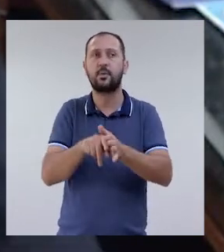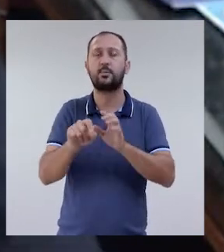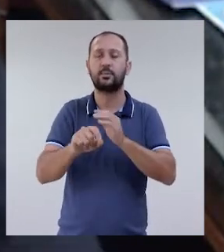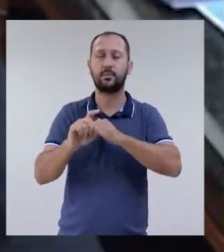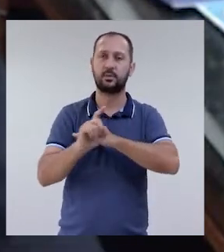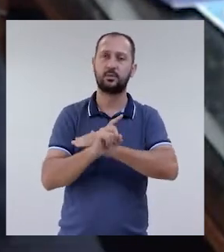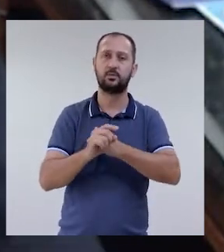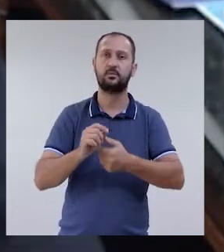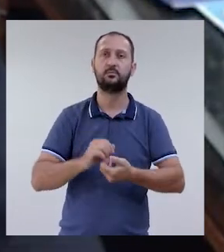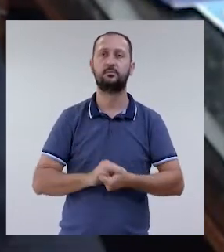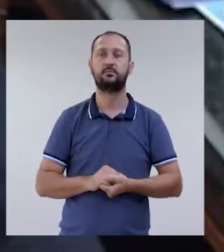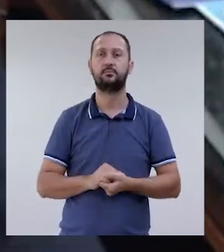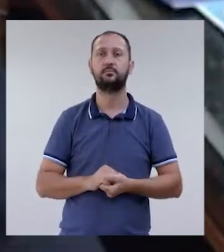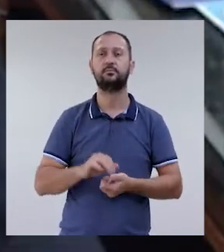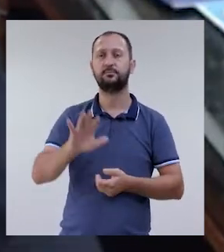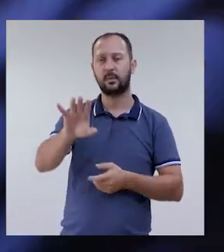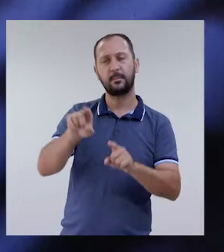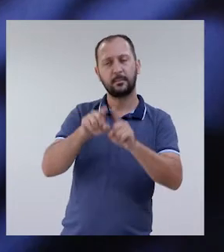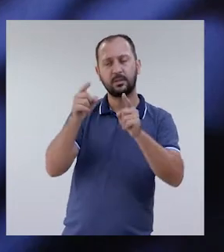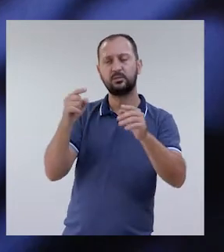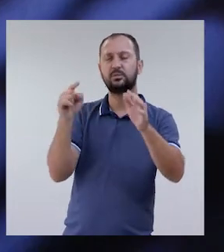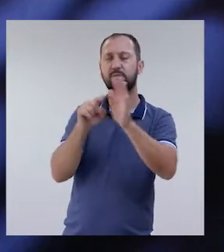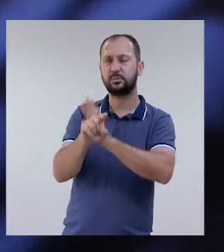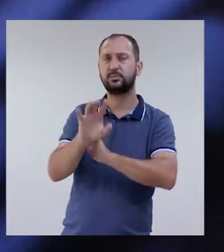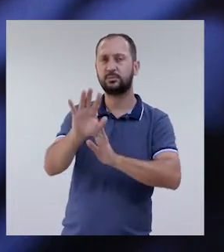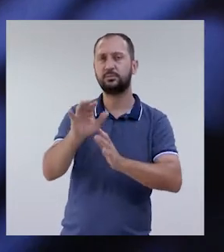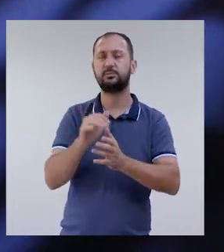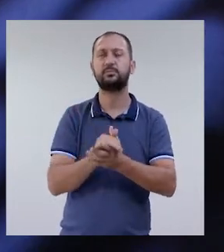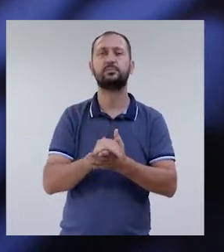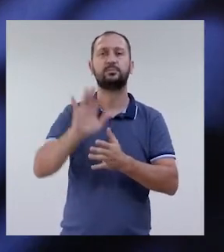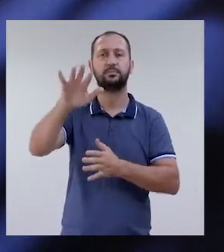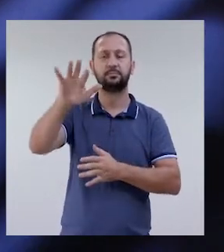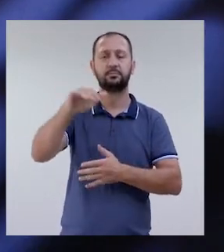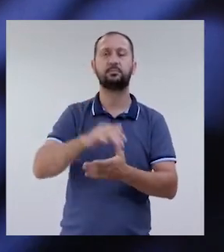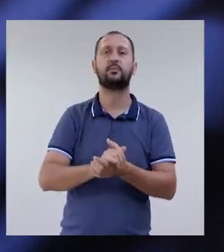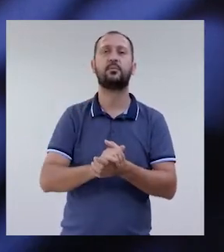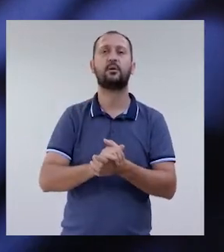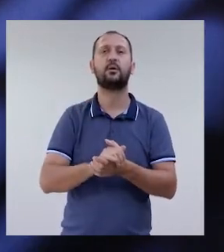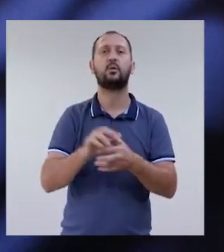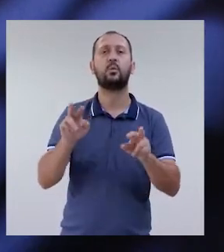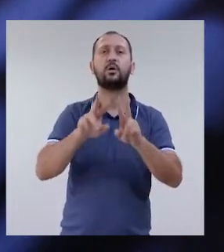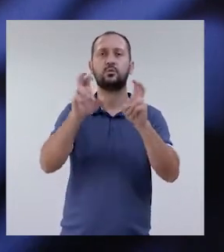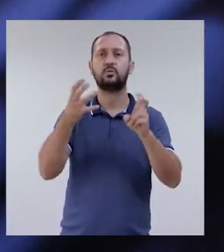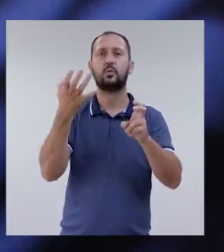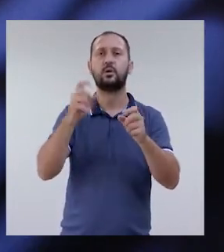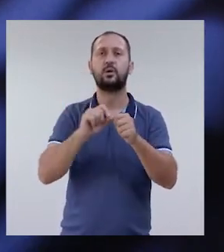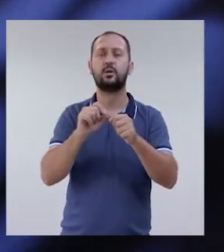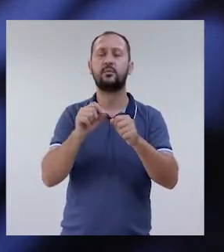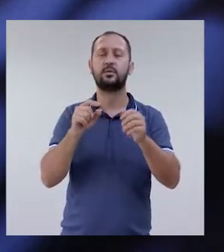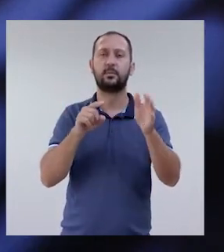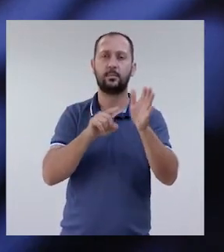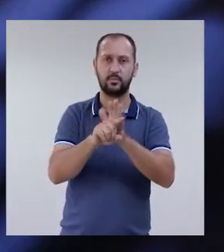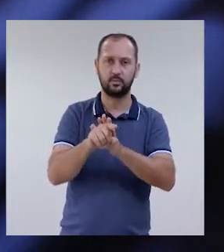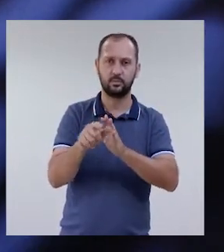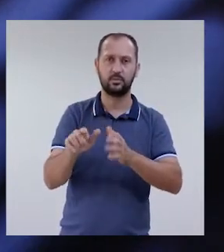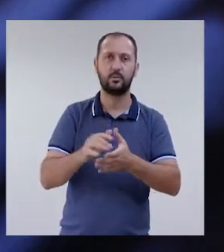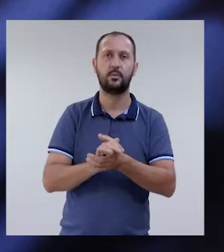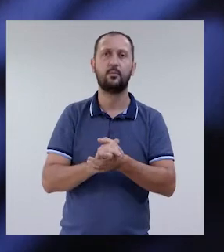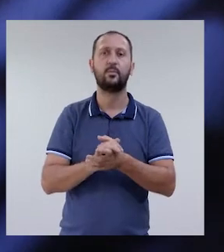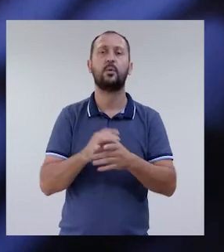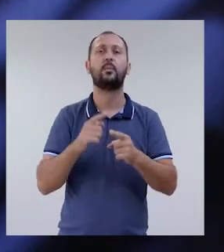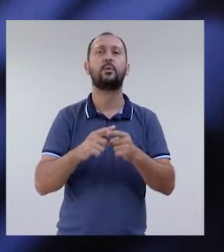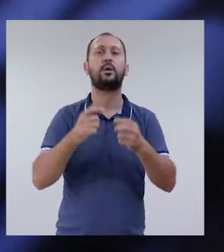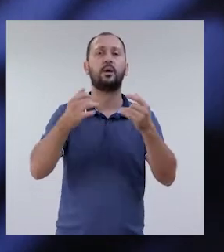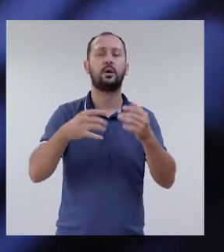movimento, né? Entendi. É justamente sobre, doutor Pascoal, é justamente sobre isso que eu queria fazer a